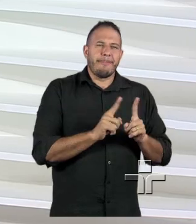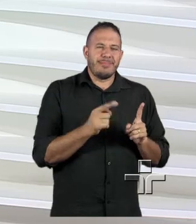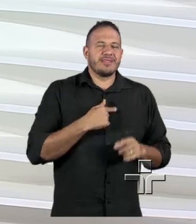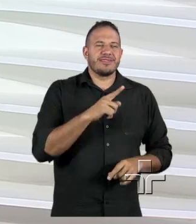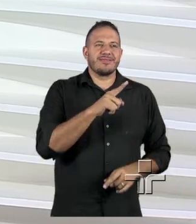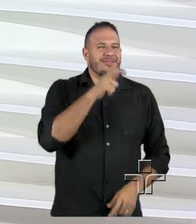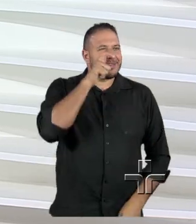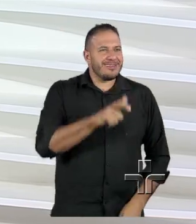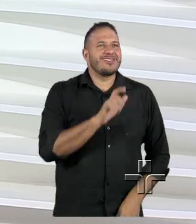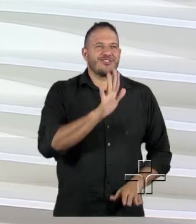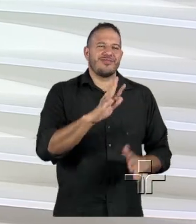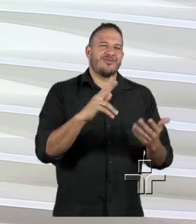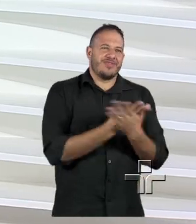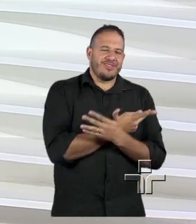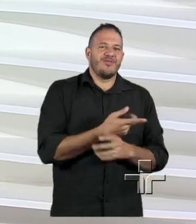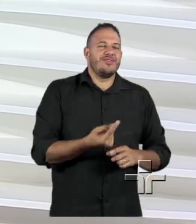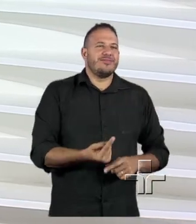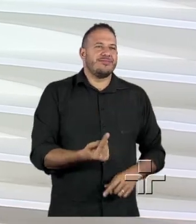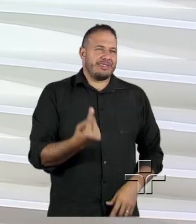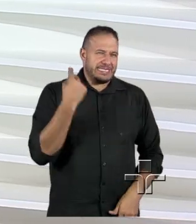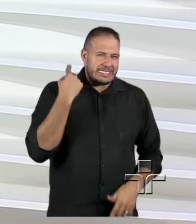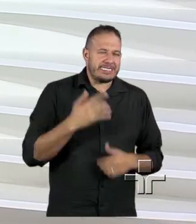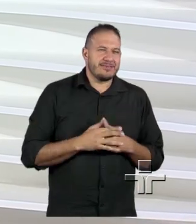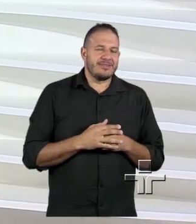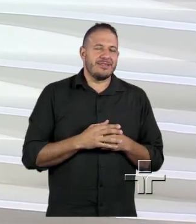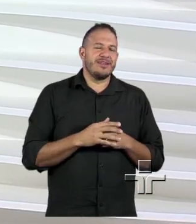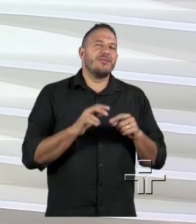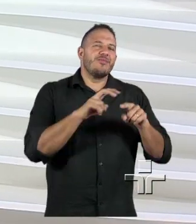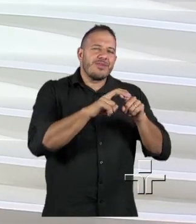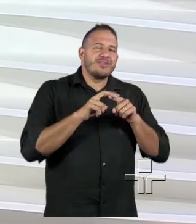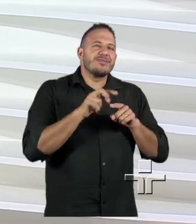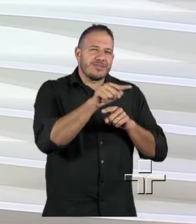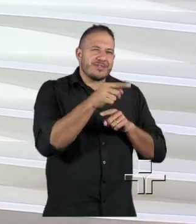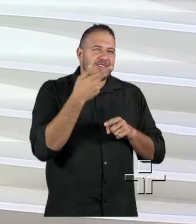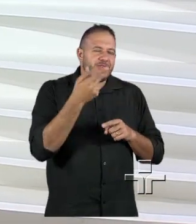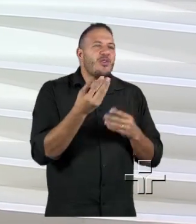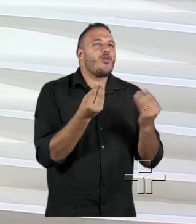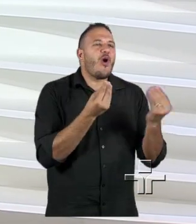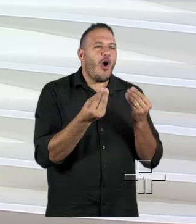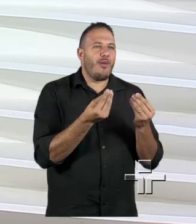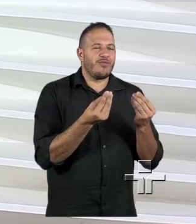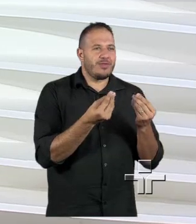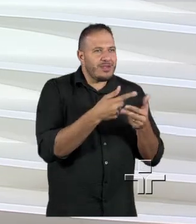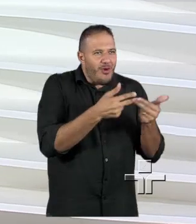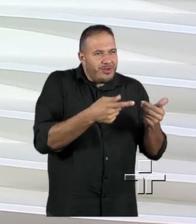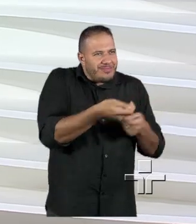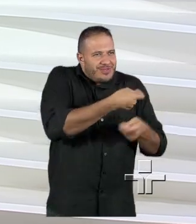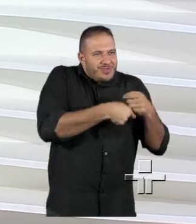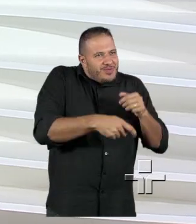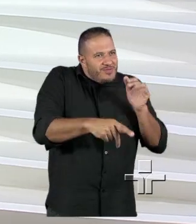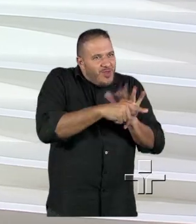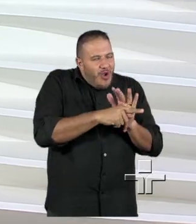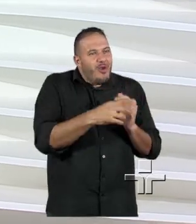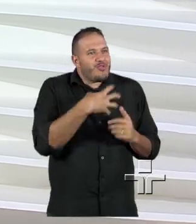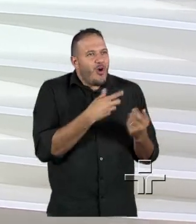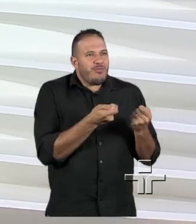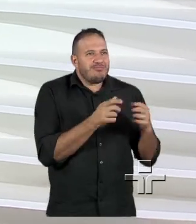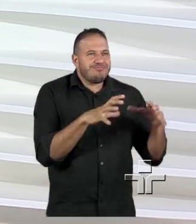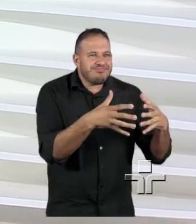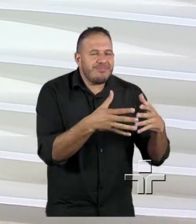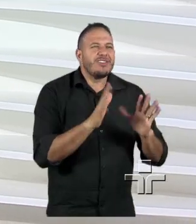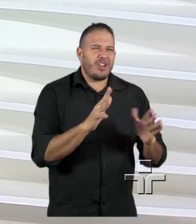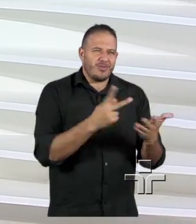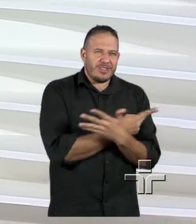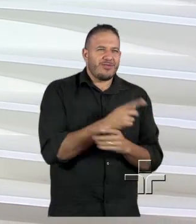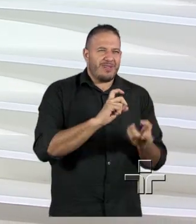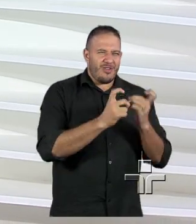aconteceu, Poiti, que essa questão de como você lida com a propriedade, como você lida com o time. Eu tive uma reunião uns